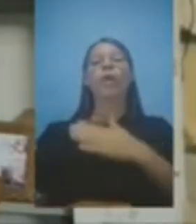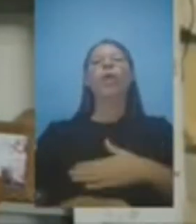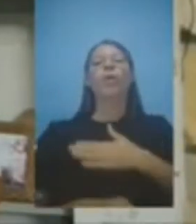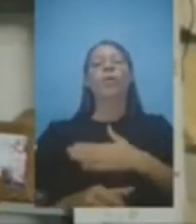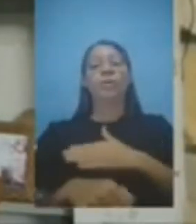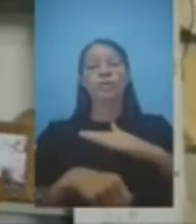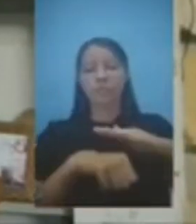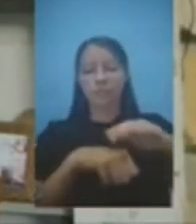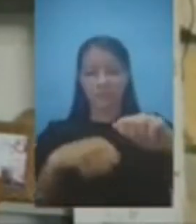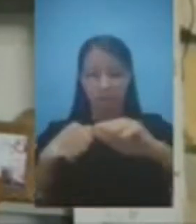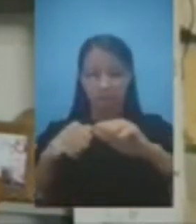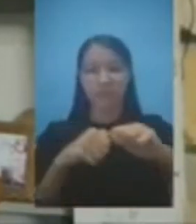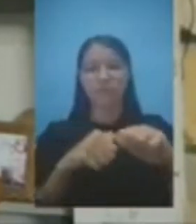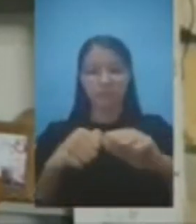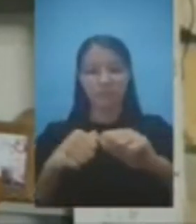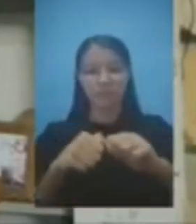O que você gosta de fazer?